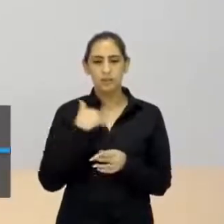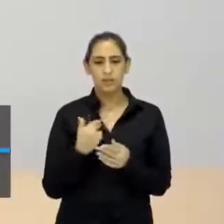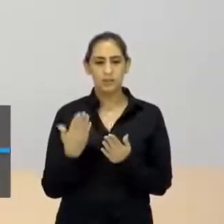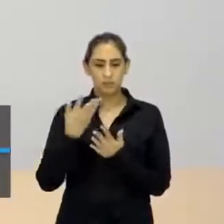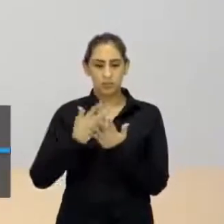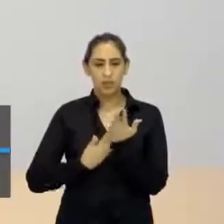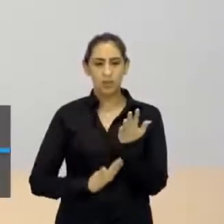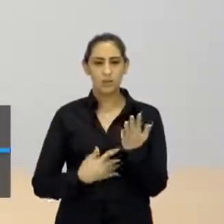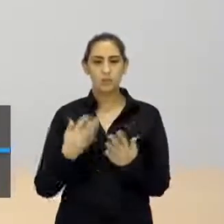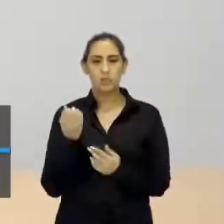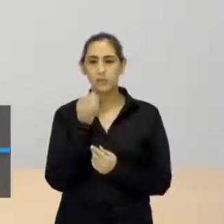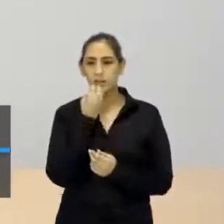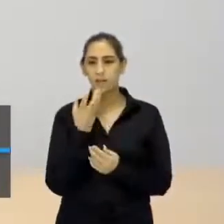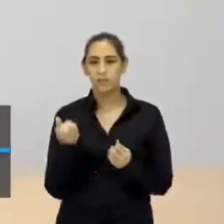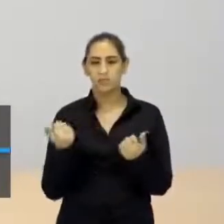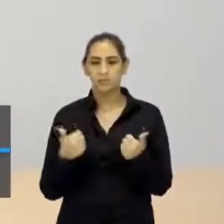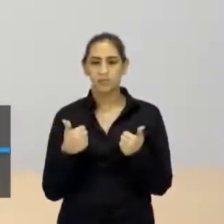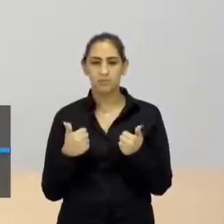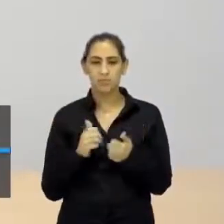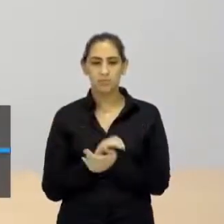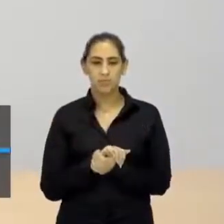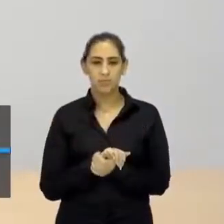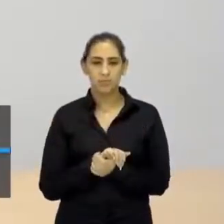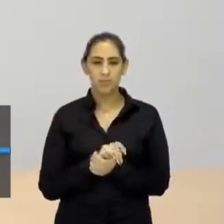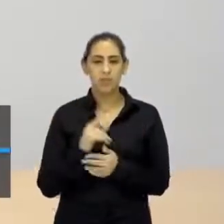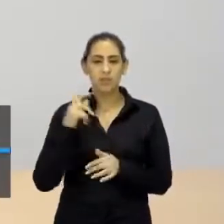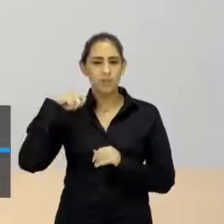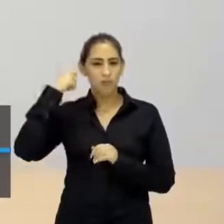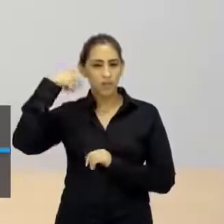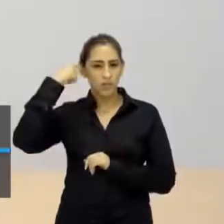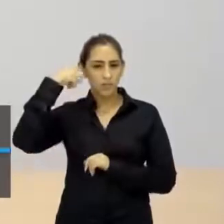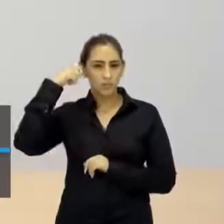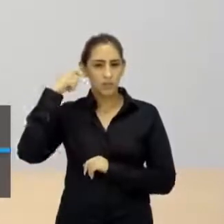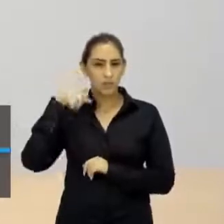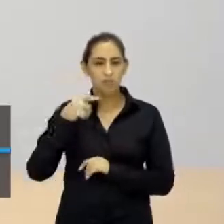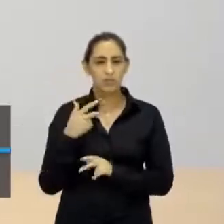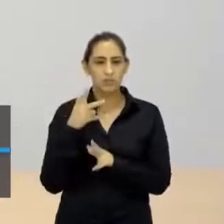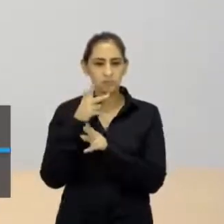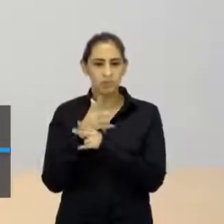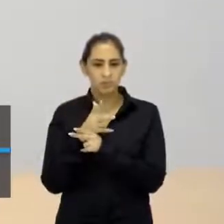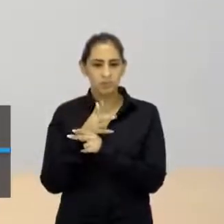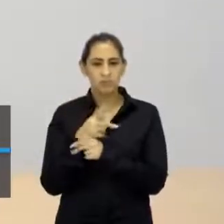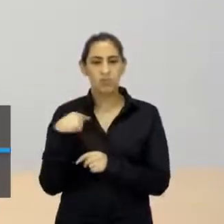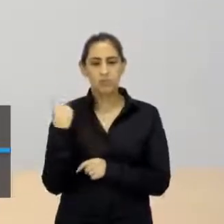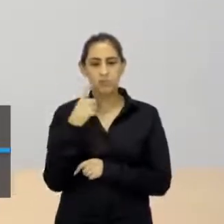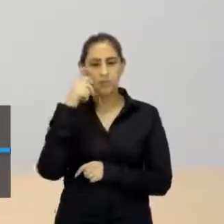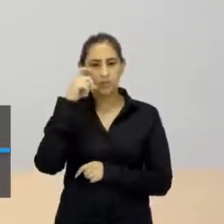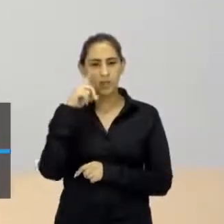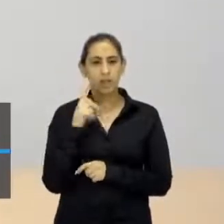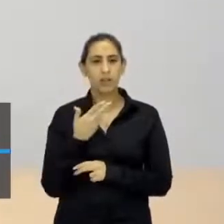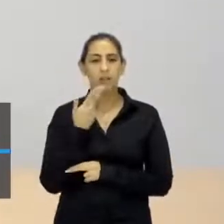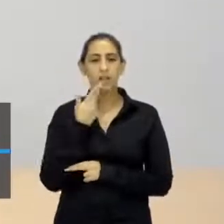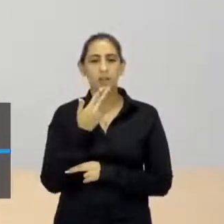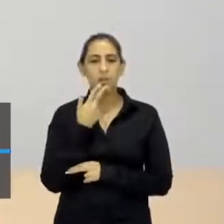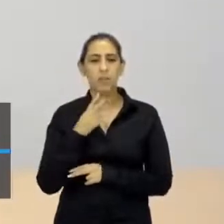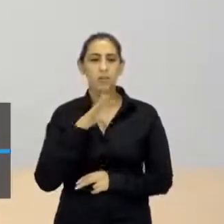ali bem feito e também em vídeo que vocês produziram. Gente, está lá no nosso Instagram, Língua